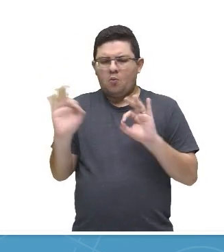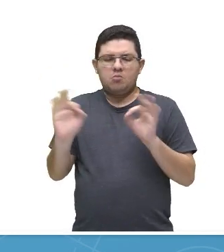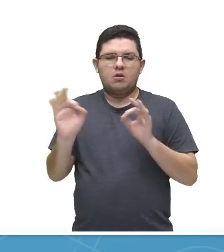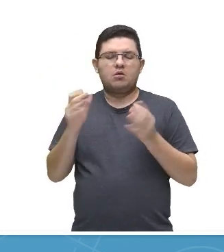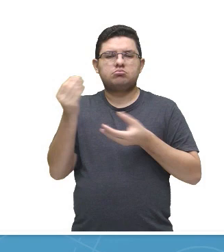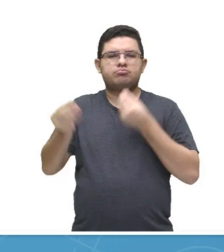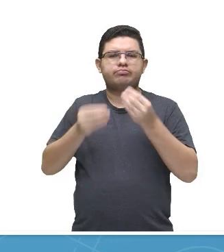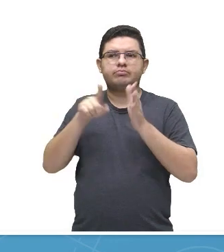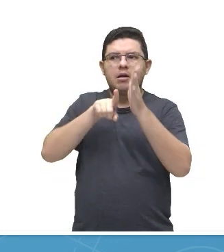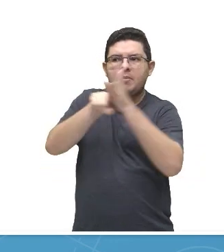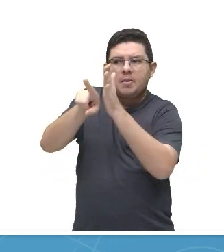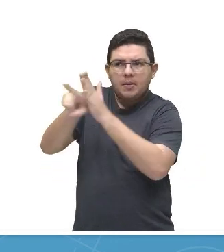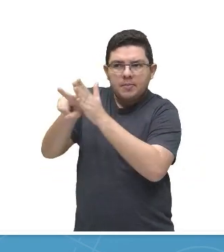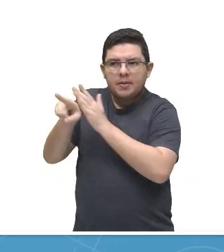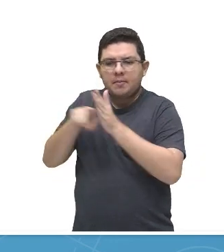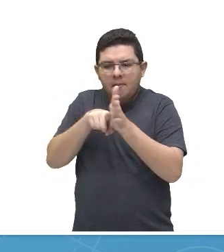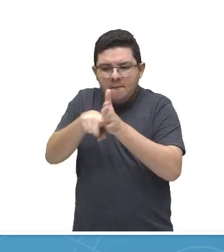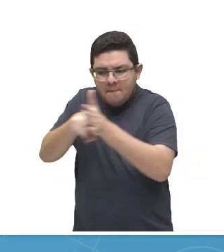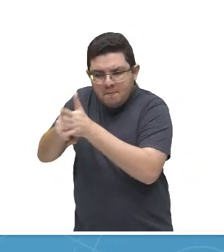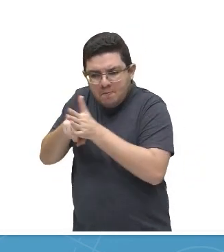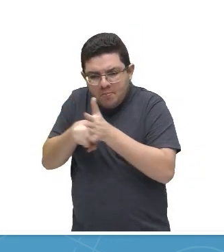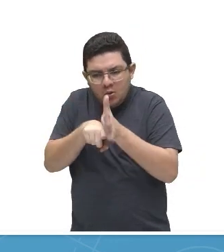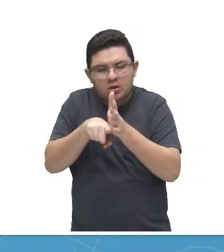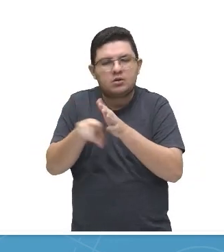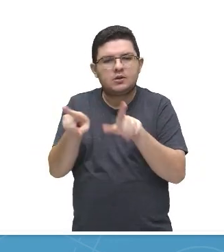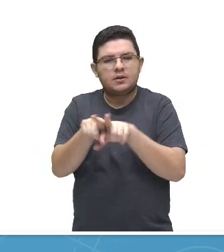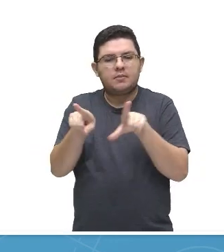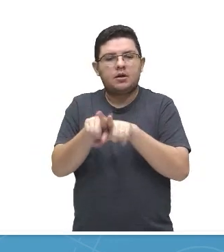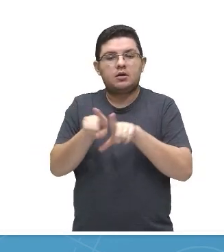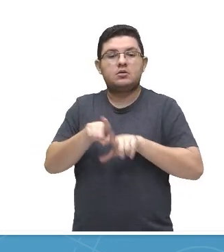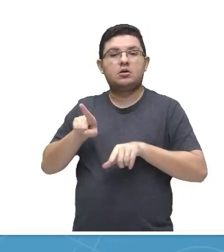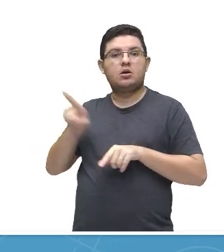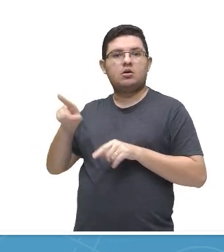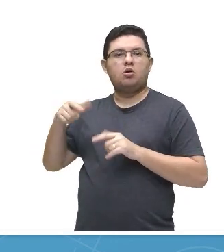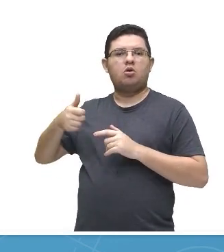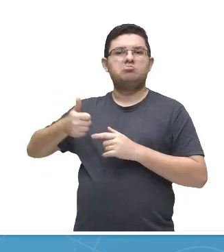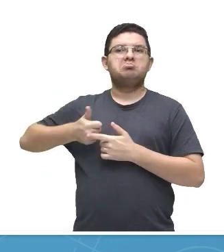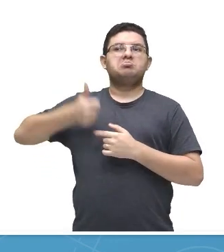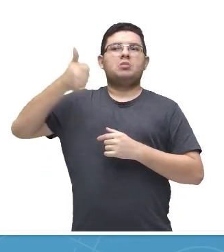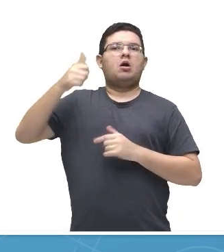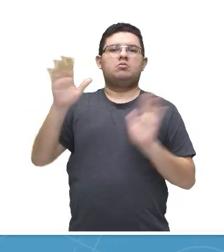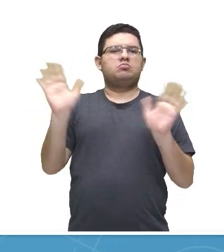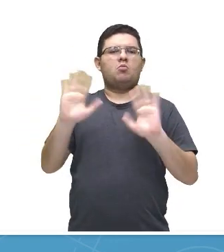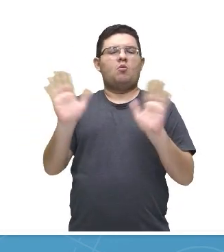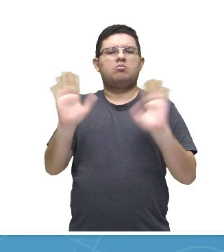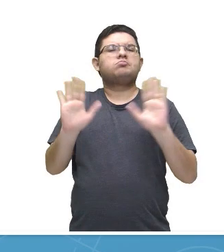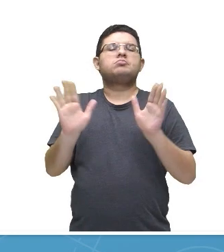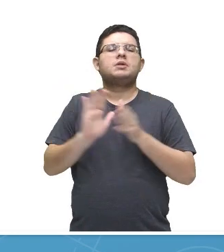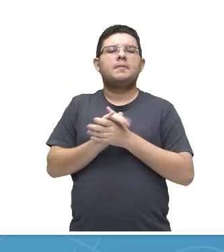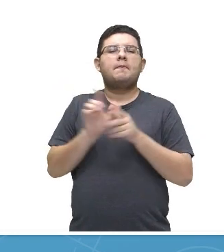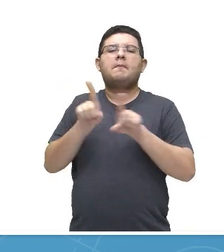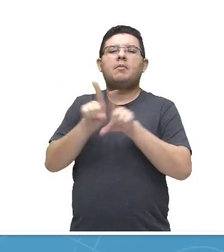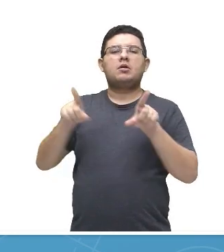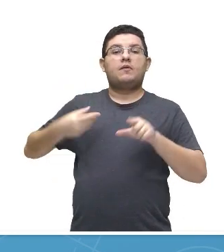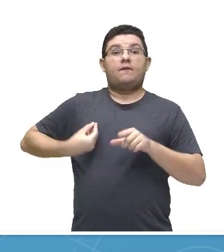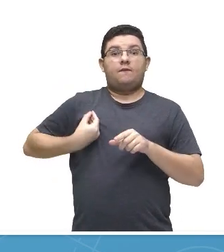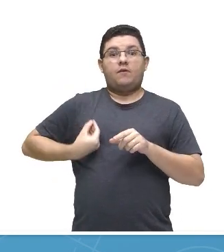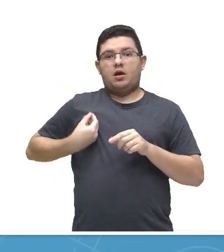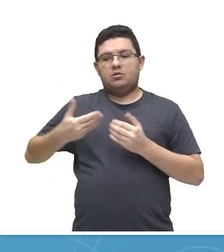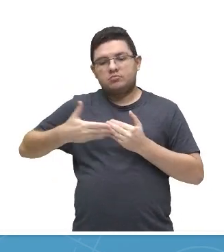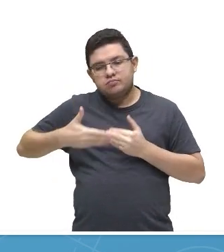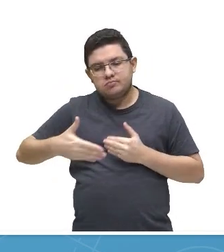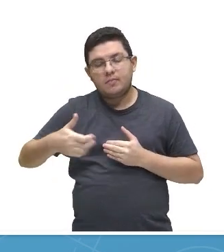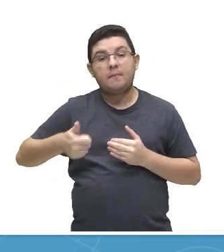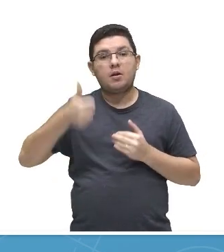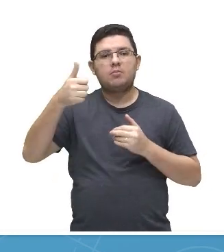conseguir aprender. Ele não faz questão de ser o primeiro da turma, mas sabe que para ter uma vida melhor, precisa